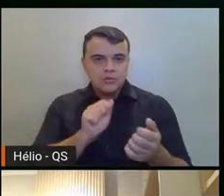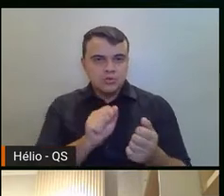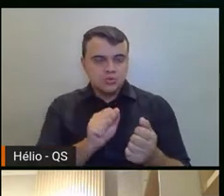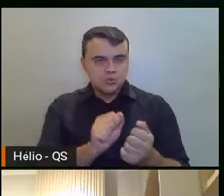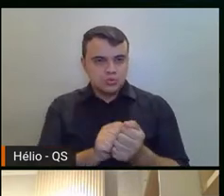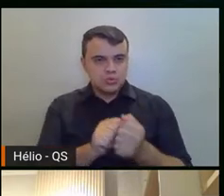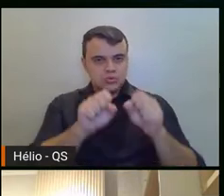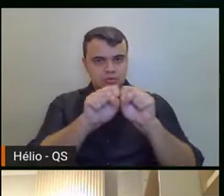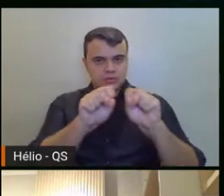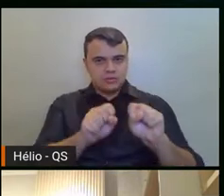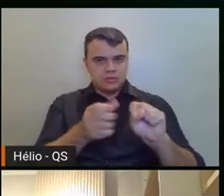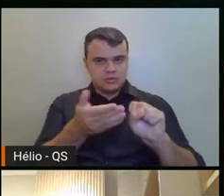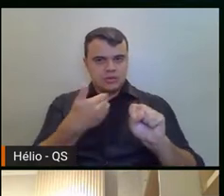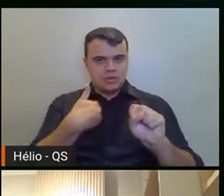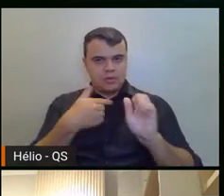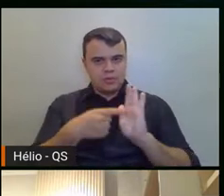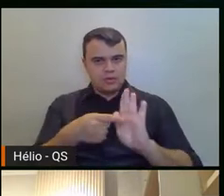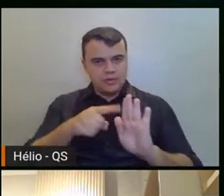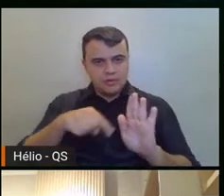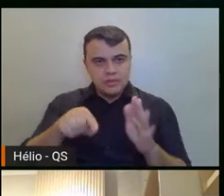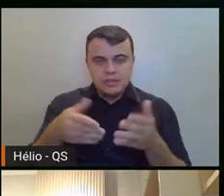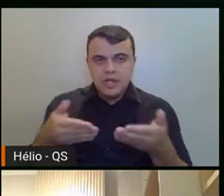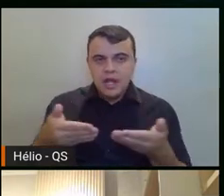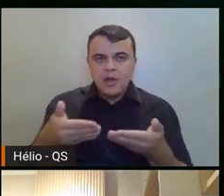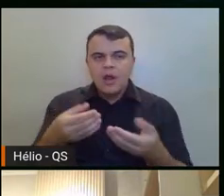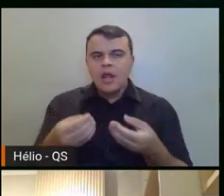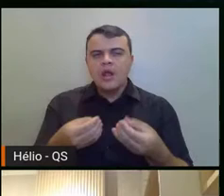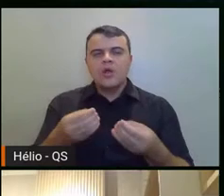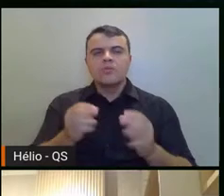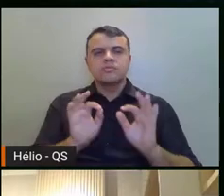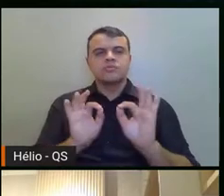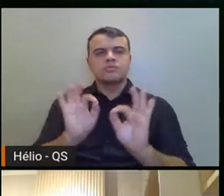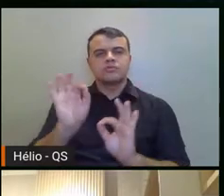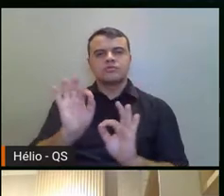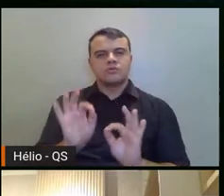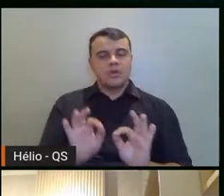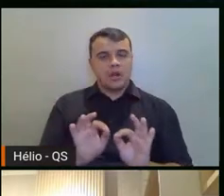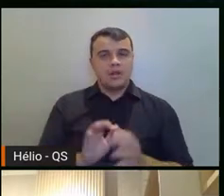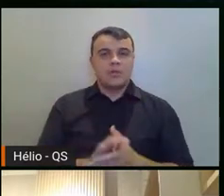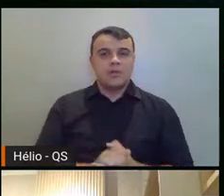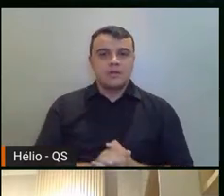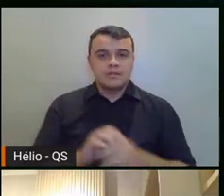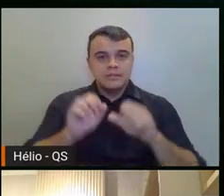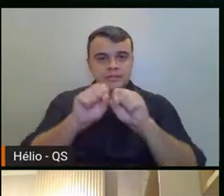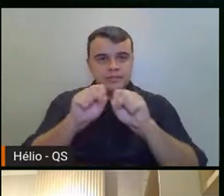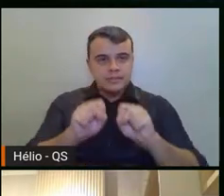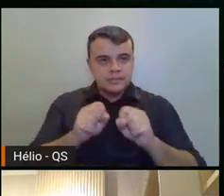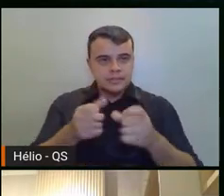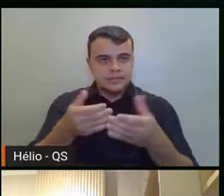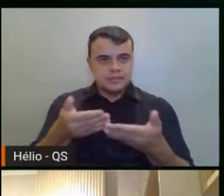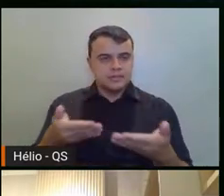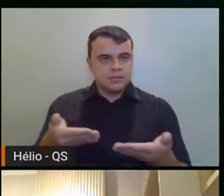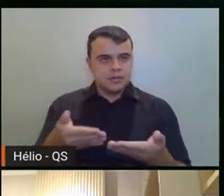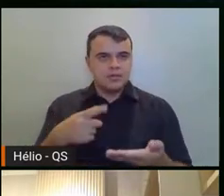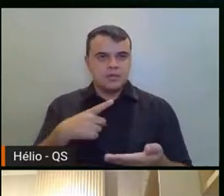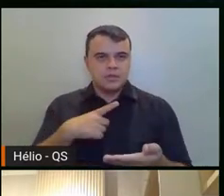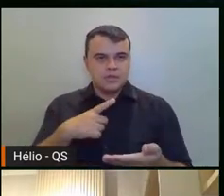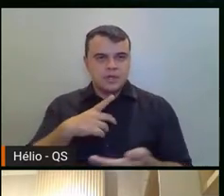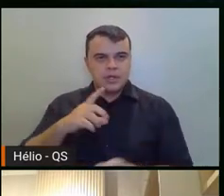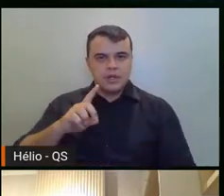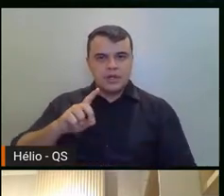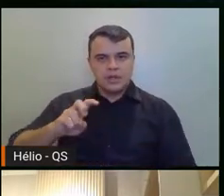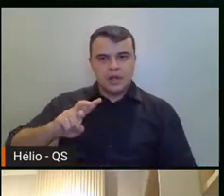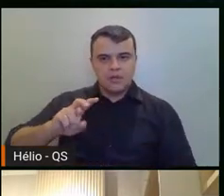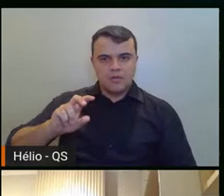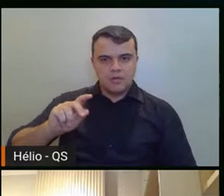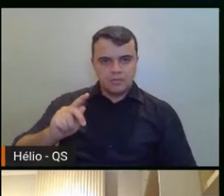na plataforma né eu vou mostrar aqui para vocês um pouco de como tá estruturado esse esse bootcamp aí né Devotos com